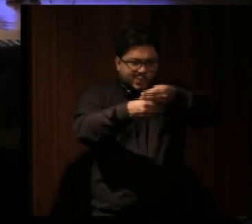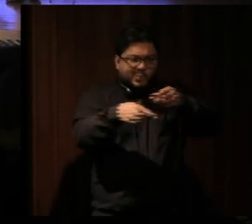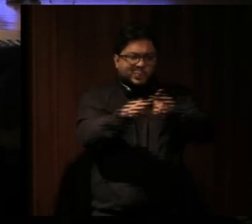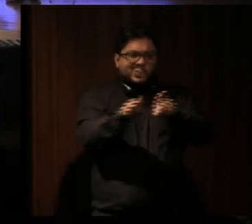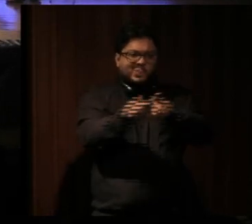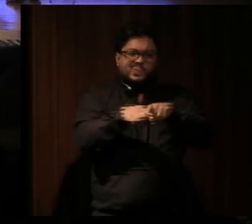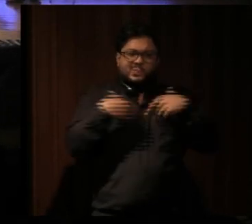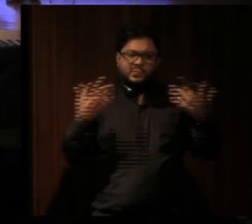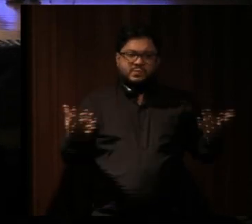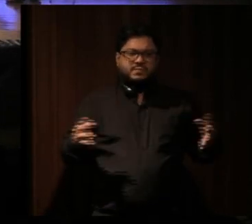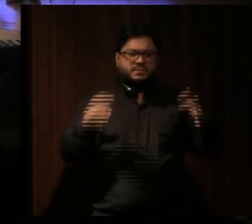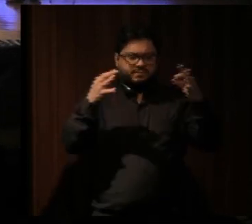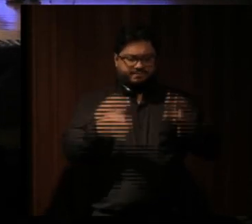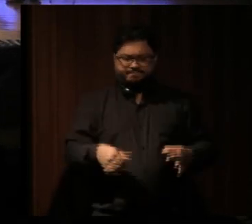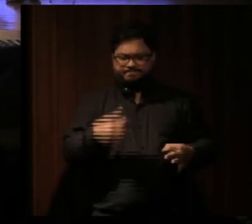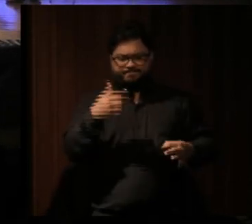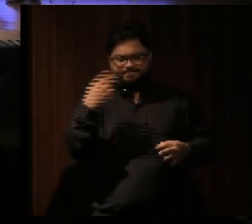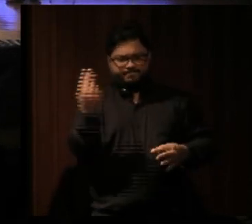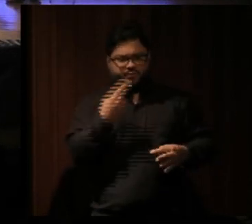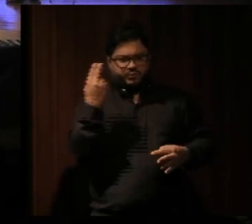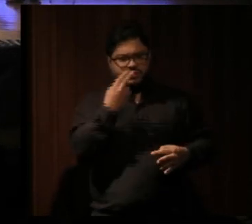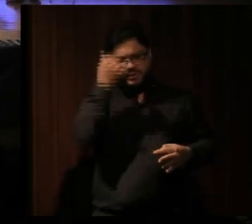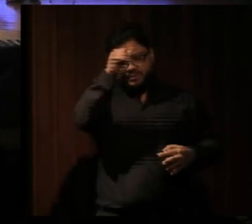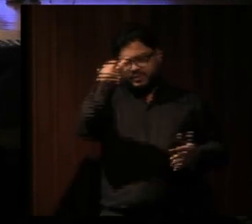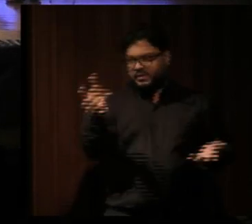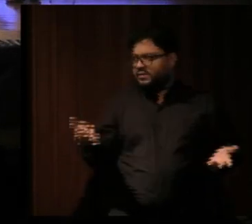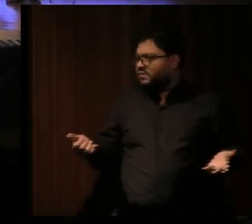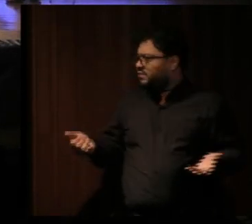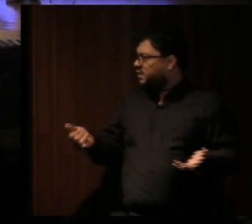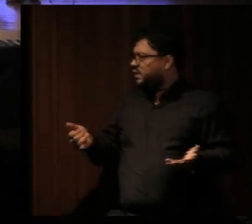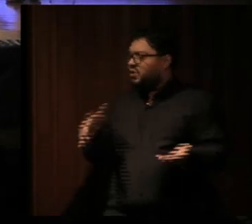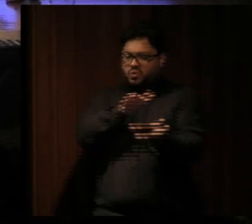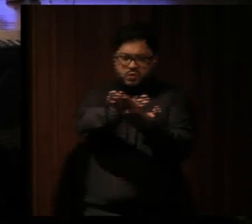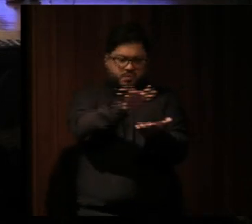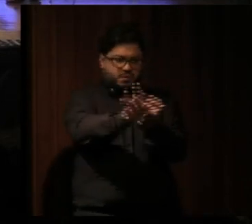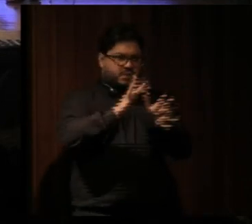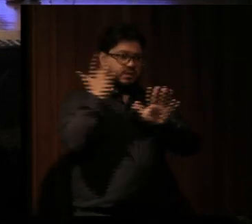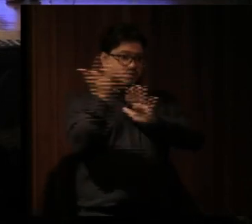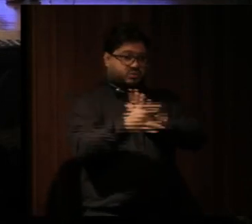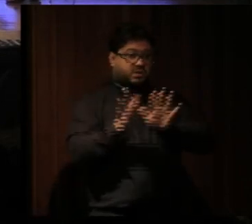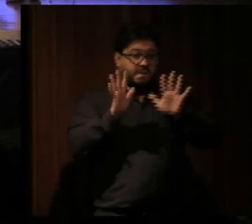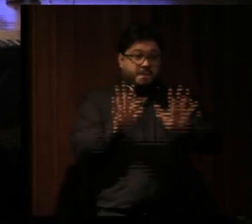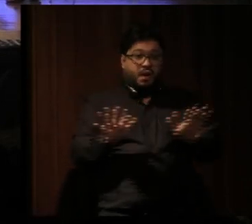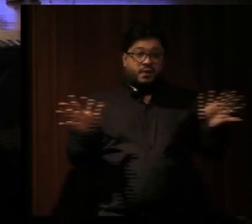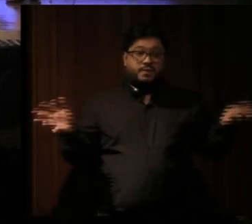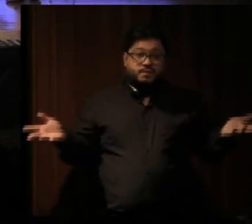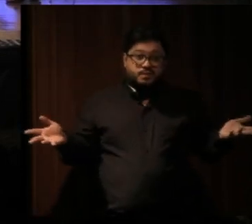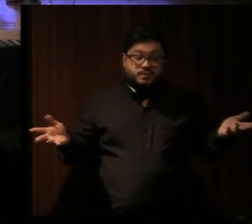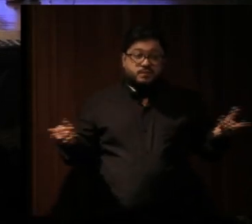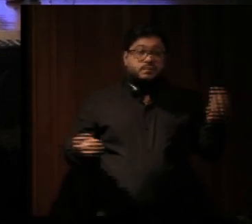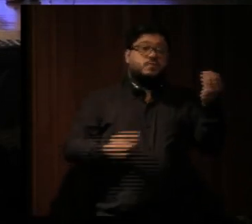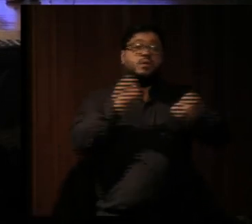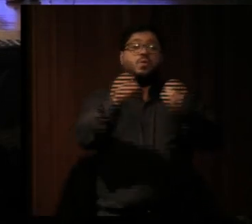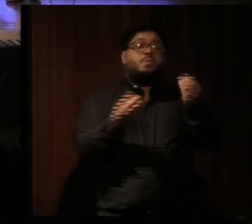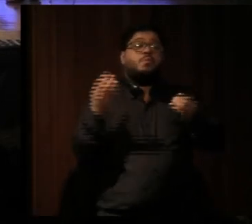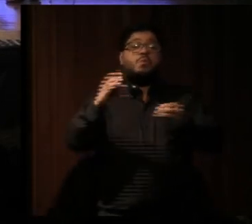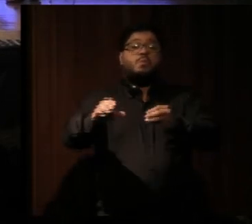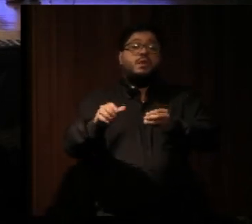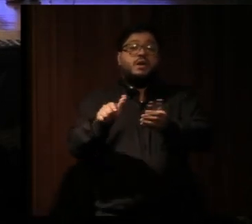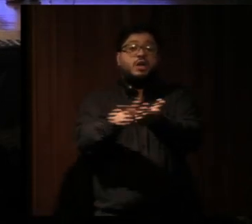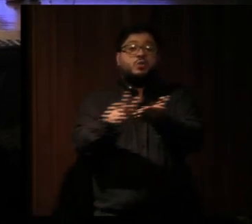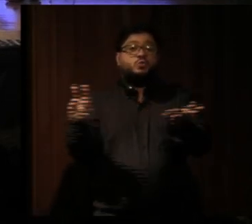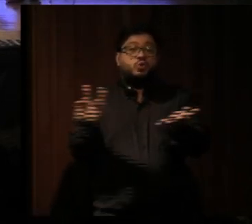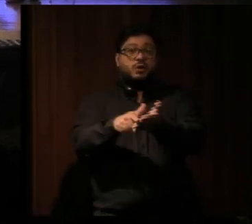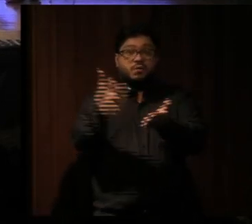enfim eh realmente a gente não tem como evitar o que é publicado em redes sociais mas quando você publica num jornal de grande